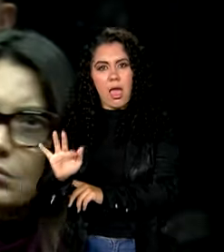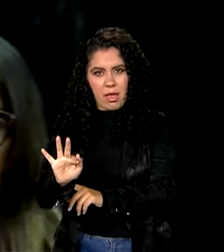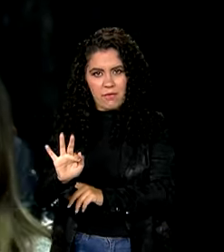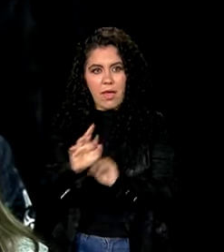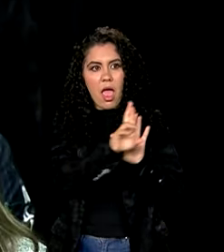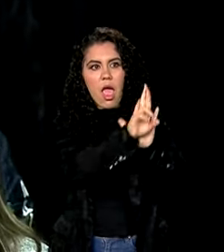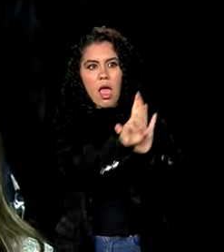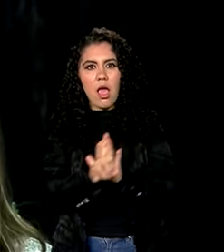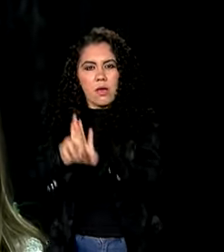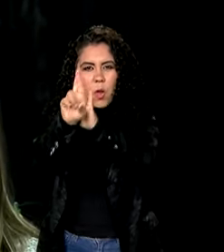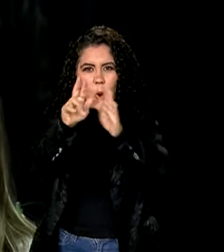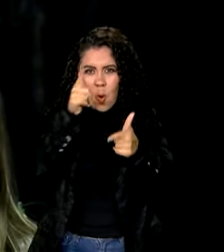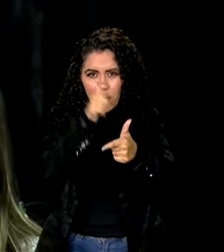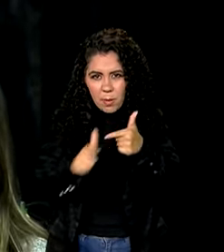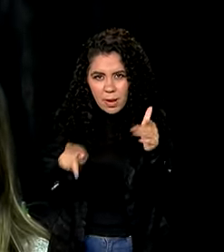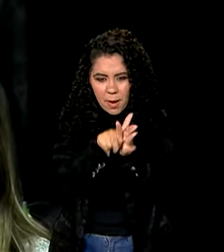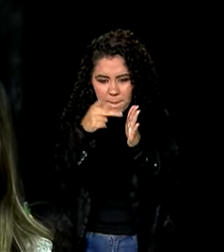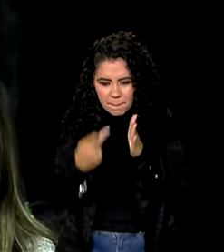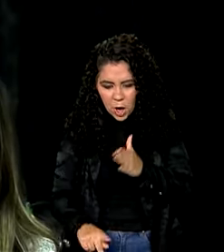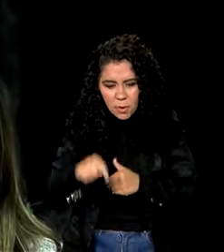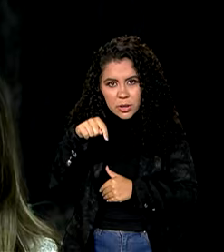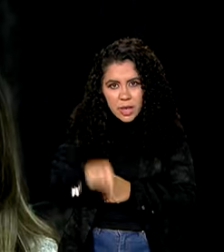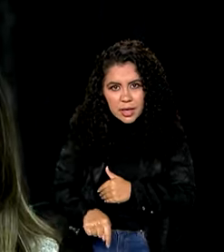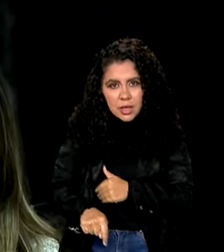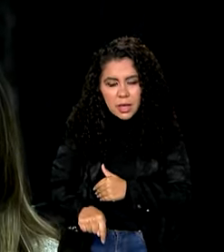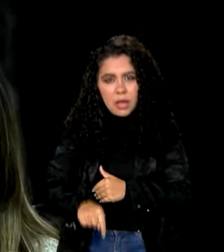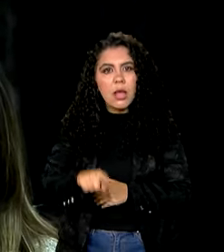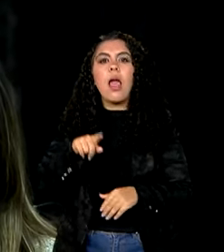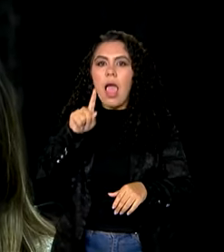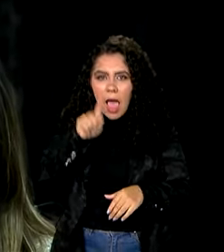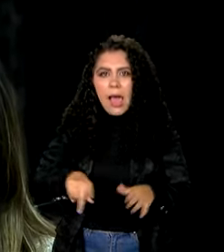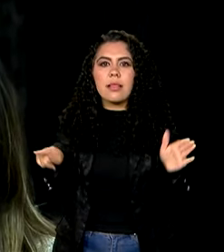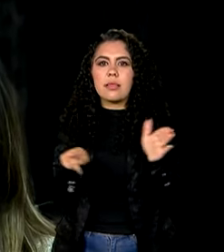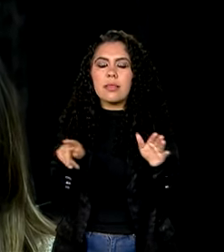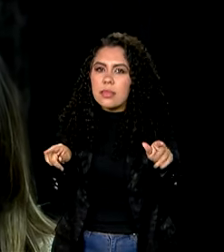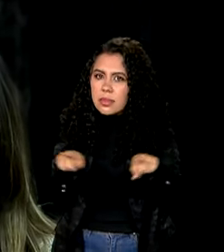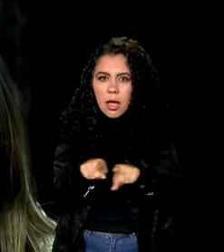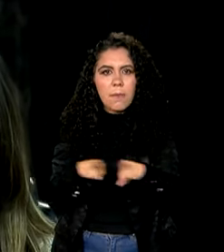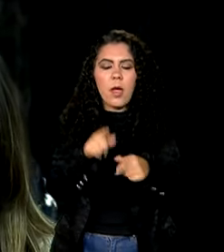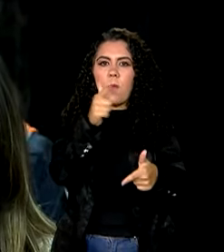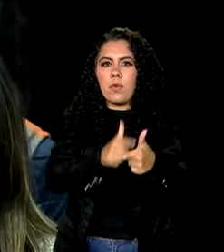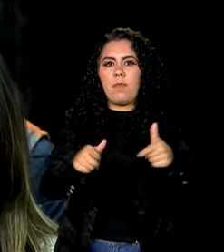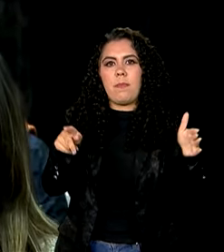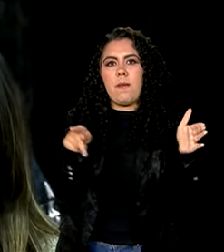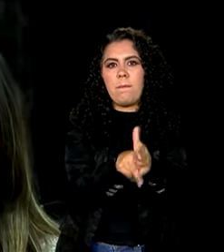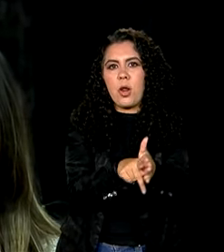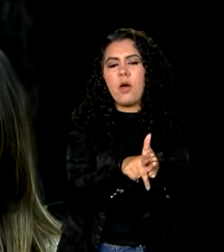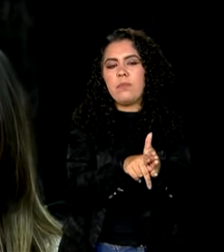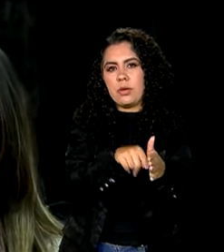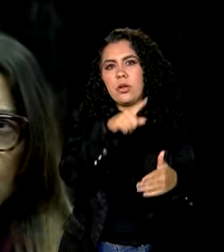é um problema de uma cidade, é o problema do Estado. O problema de uma cidade